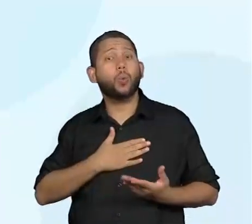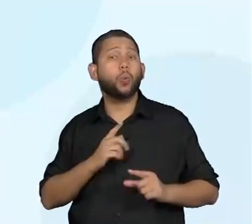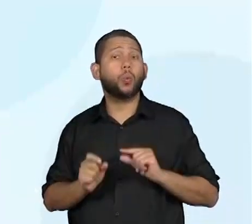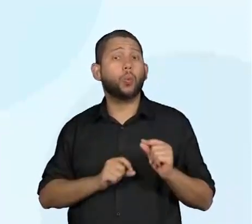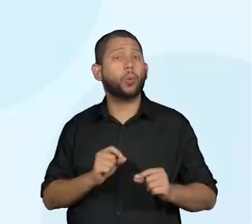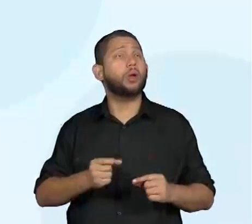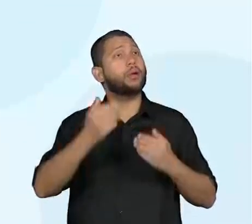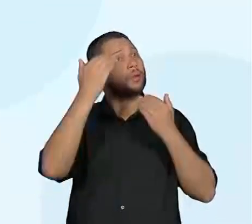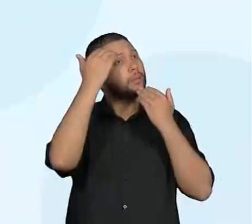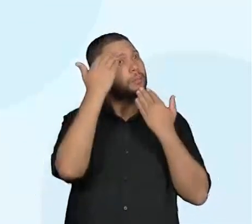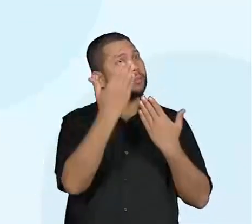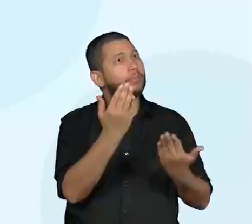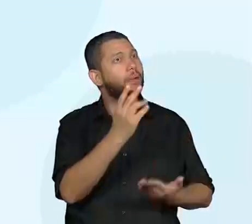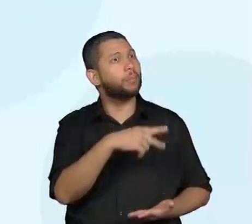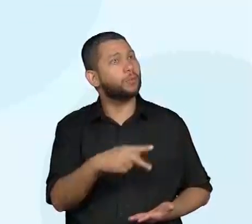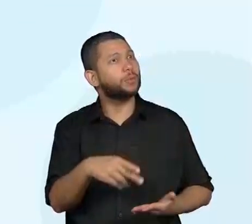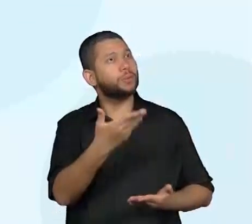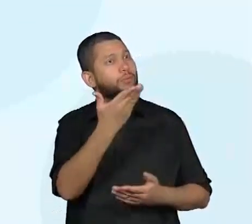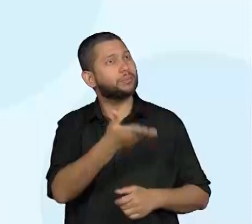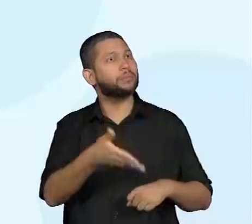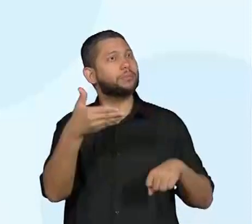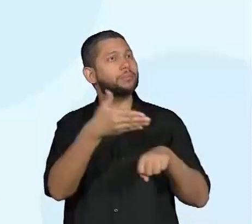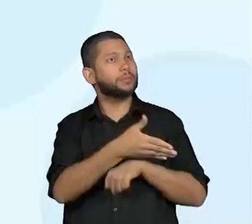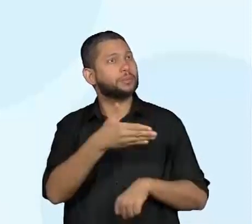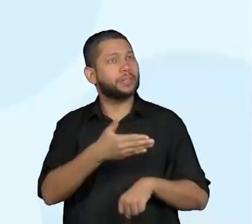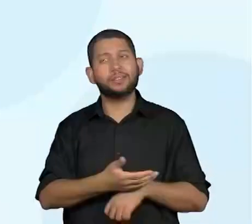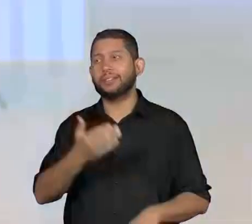Professora Adriana, muito obrigada pela participação. Obrigado,